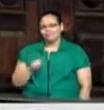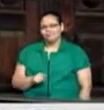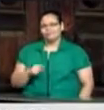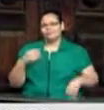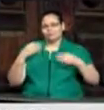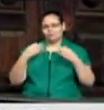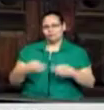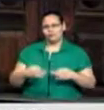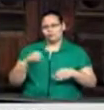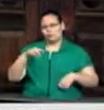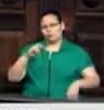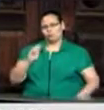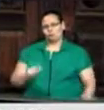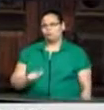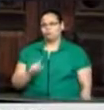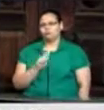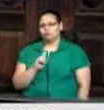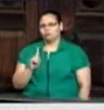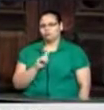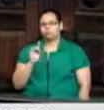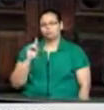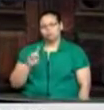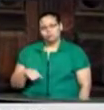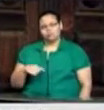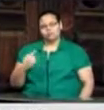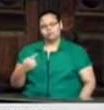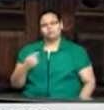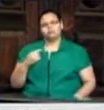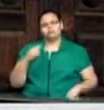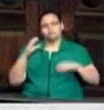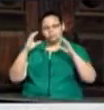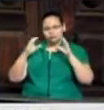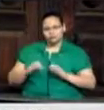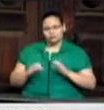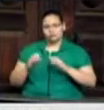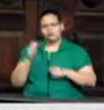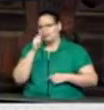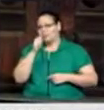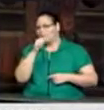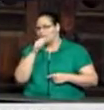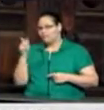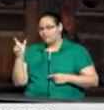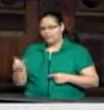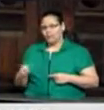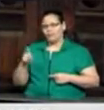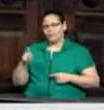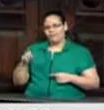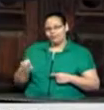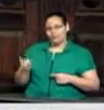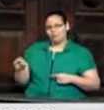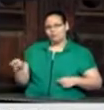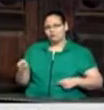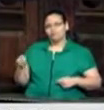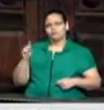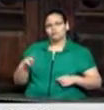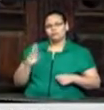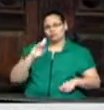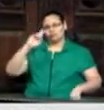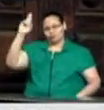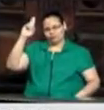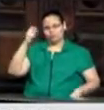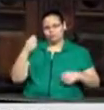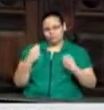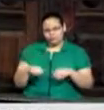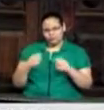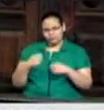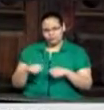morais, é uma questão de movimento cidadão. O pai e a mãe devem, como responsáveis, acompanhar a